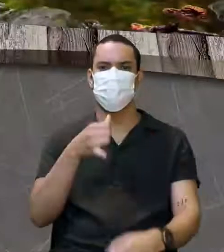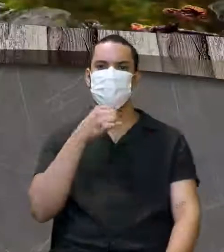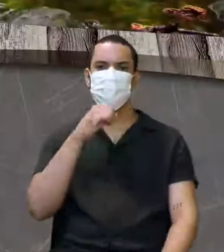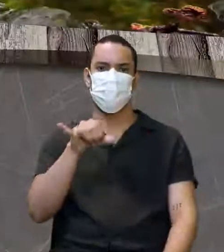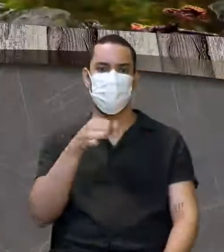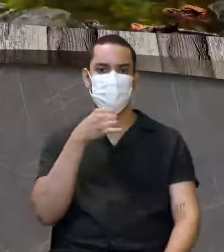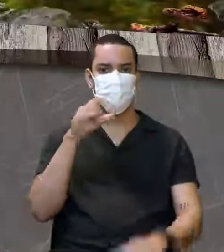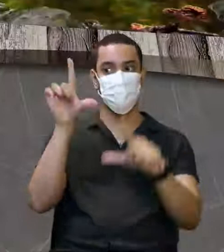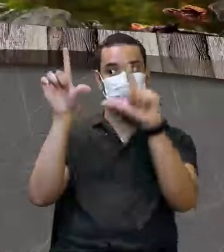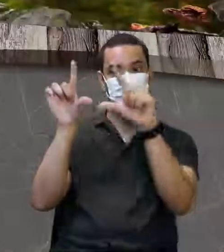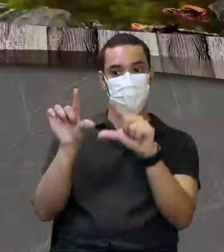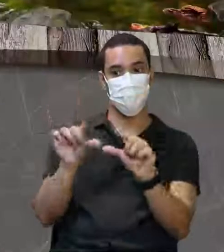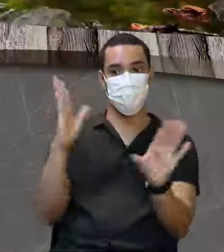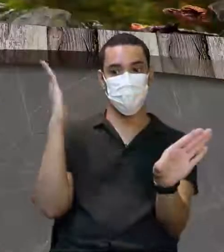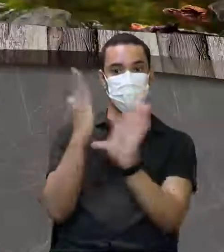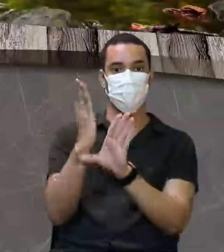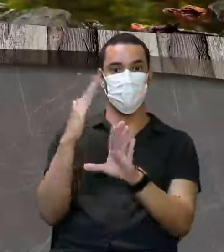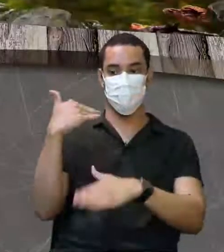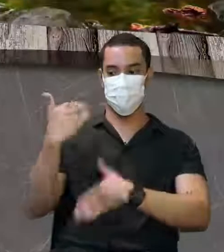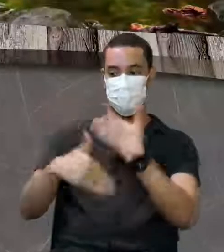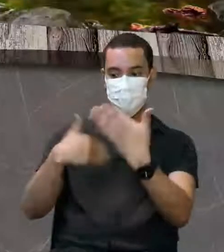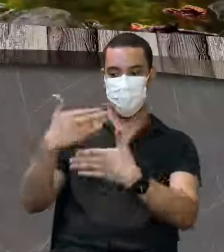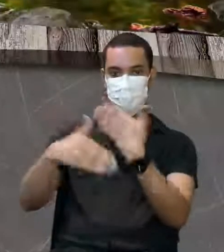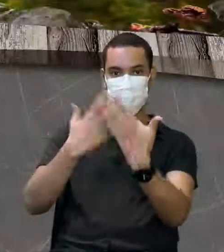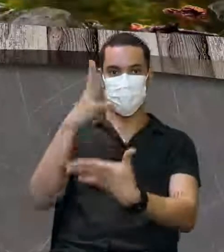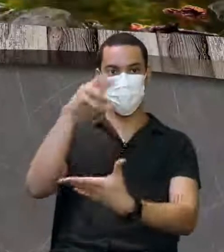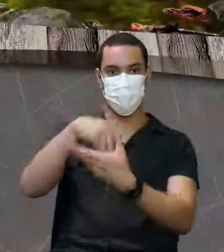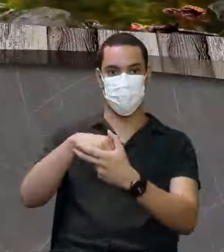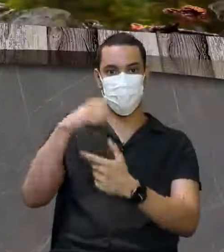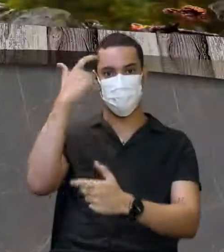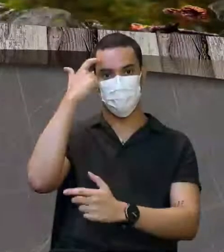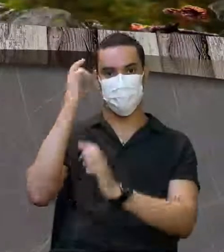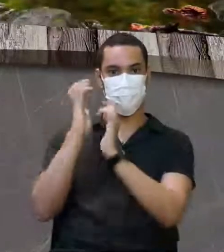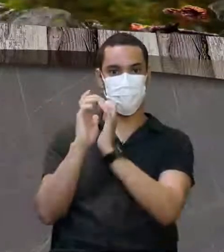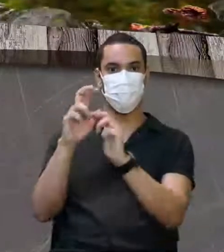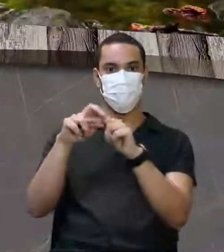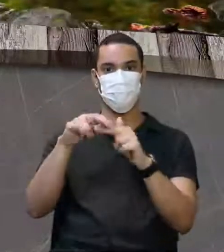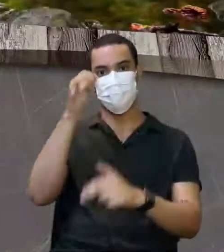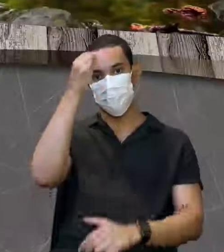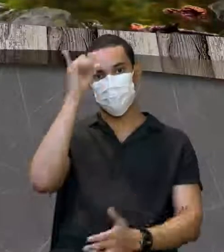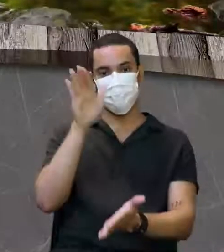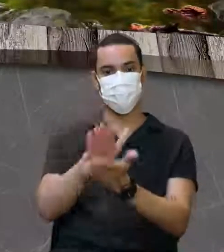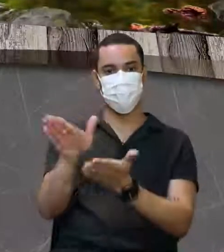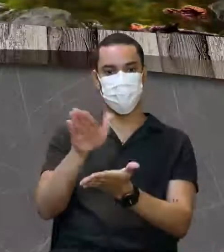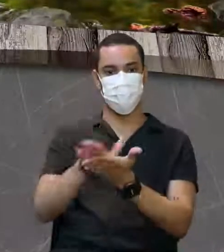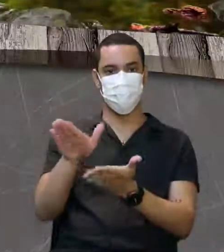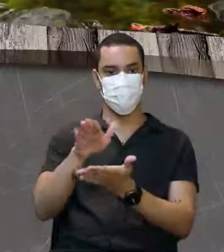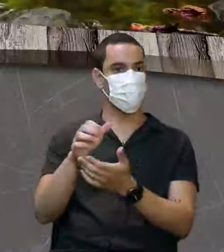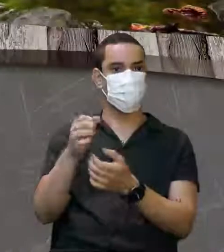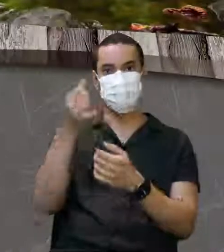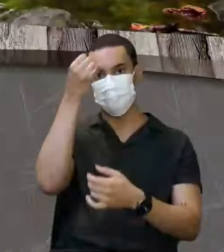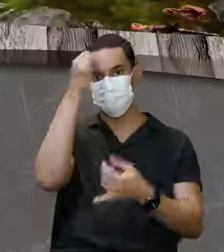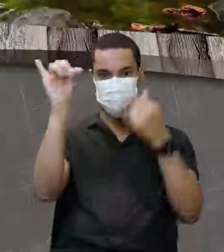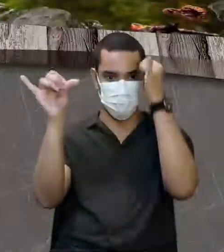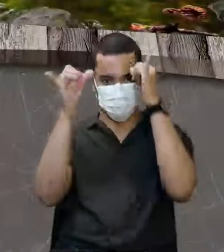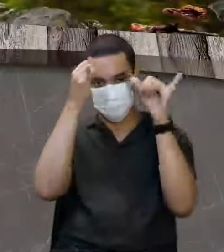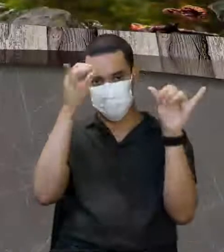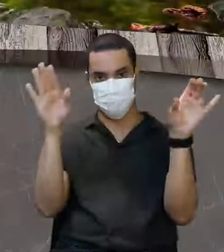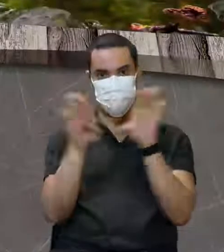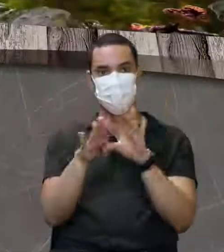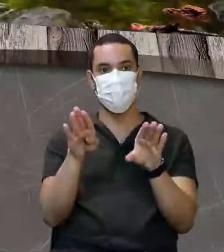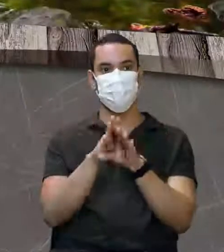energia, a partir desse desenvolvimento cerebral. Então eles estavam gastando menos energia, a respiração foi